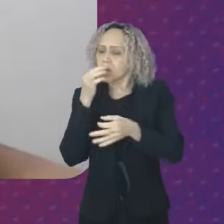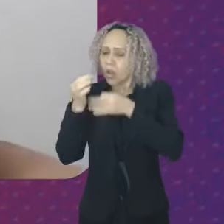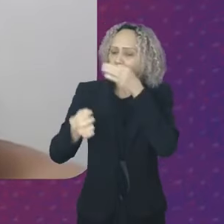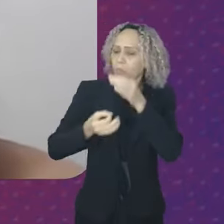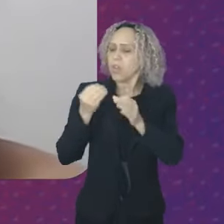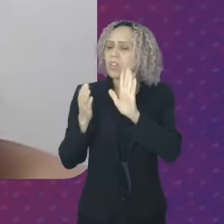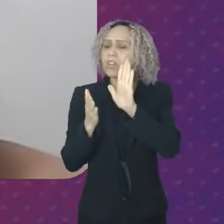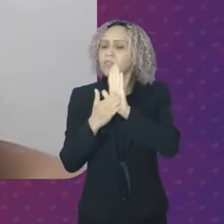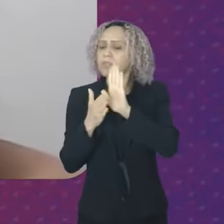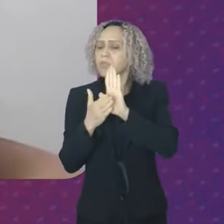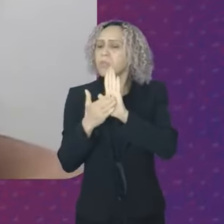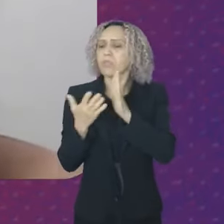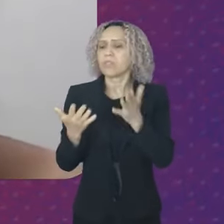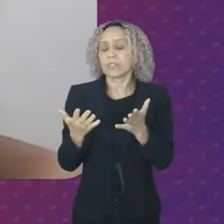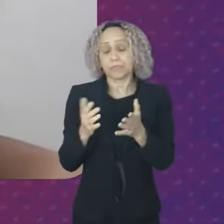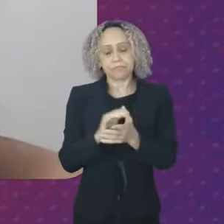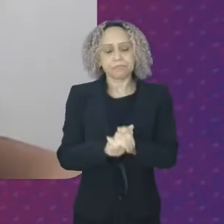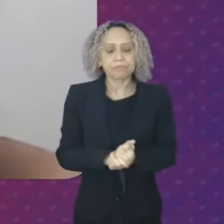eleitoral.